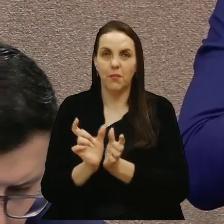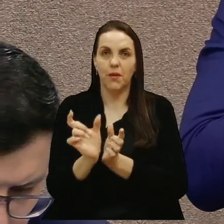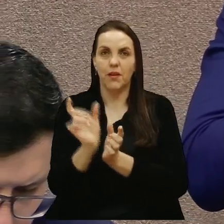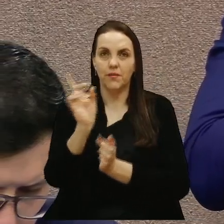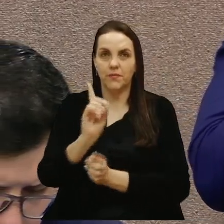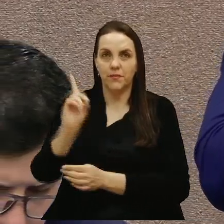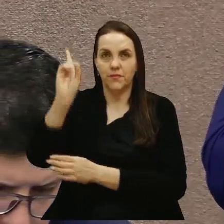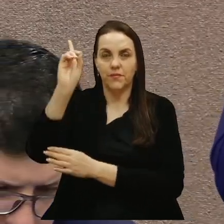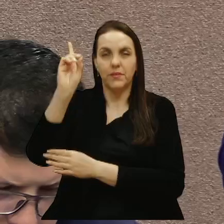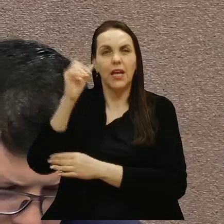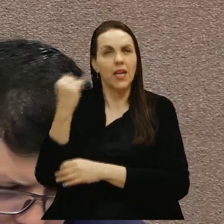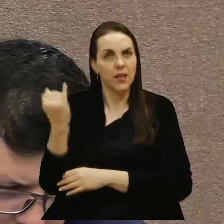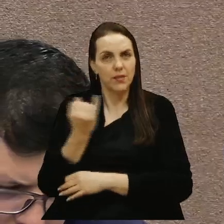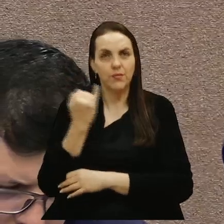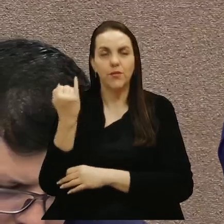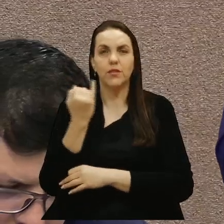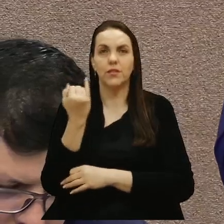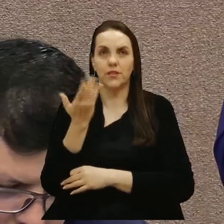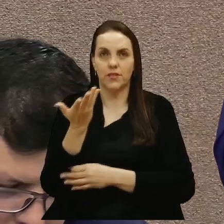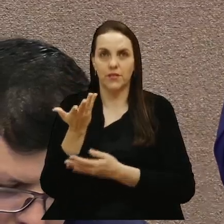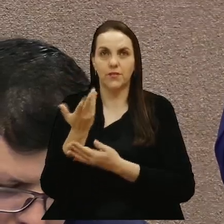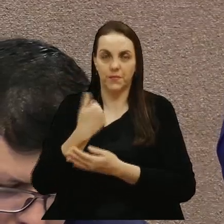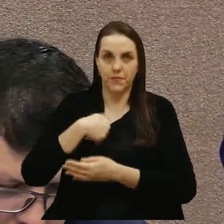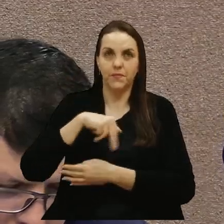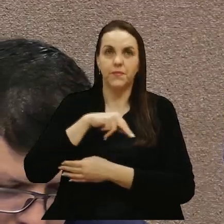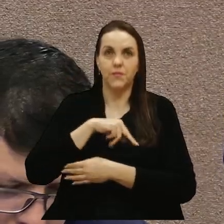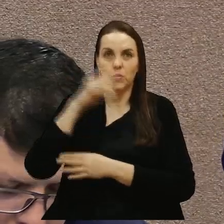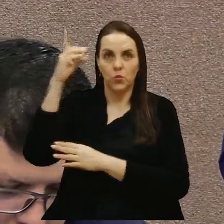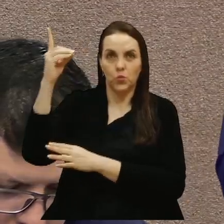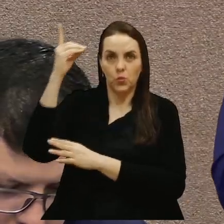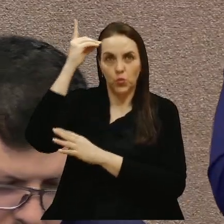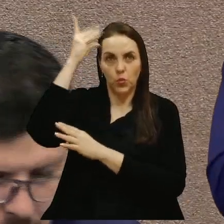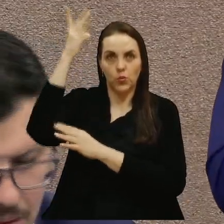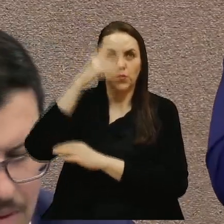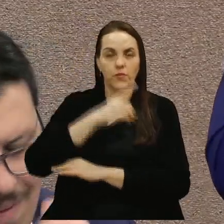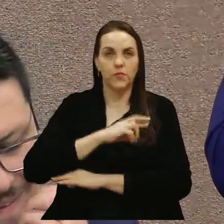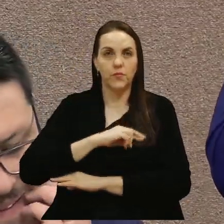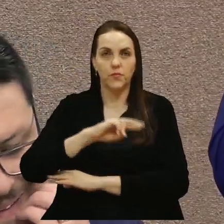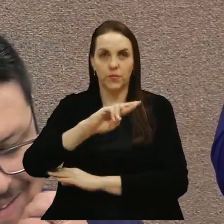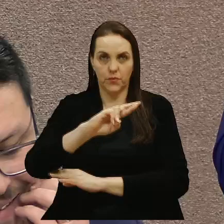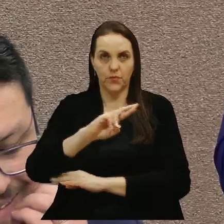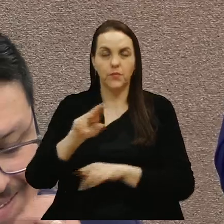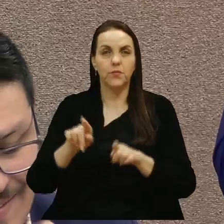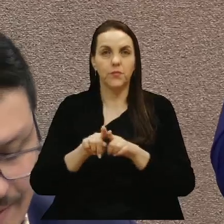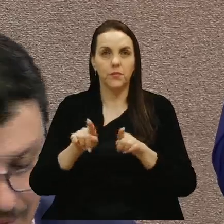muito importante a gente cultivar os nossos dons religiosos. E também eu gostaria de